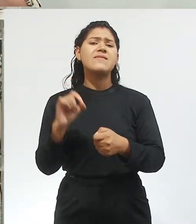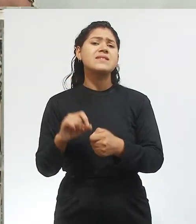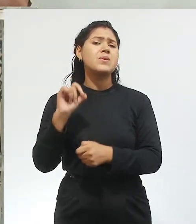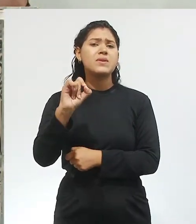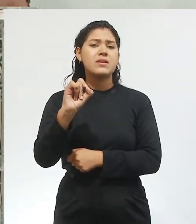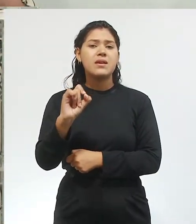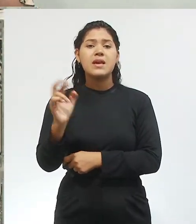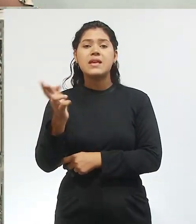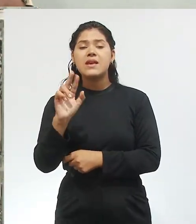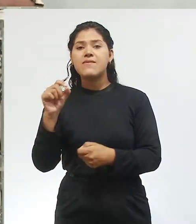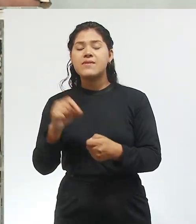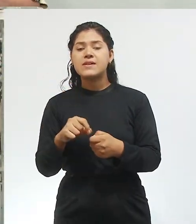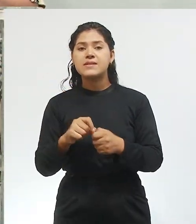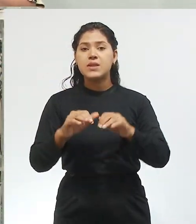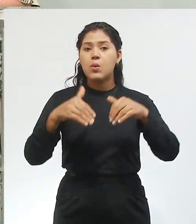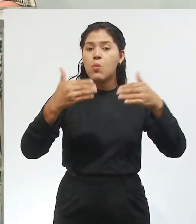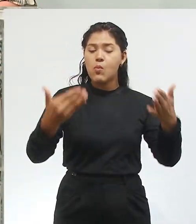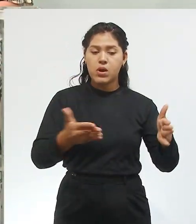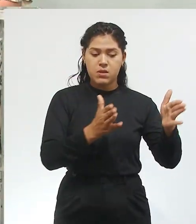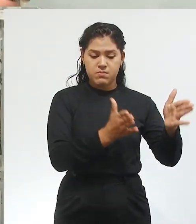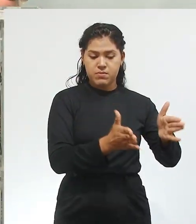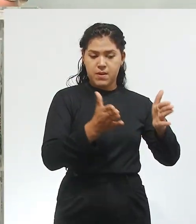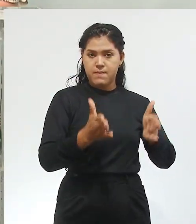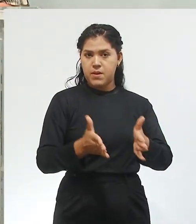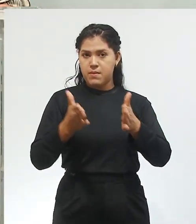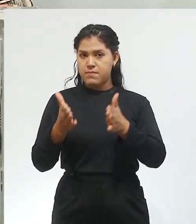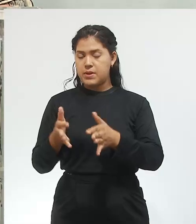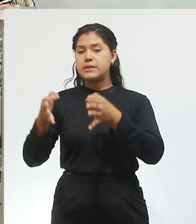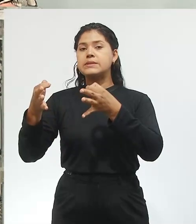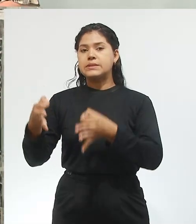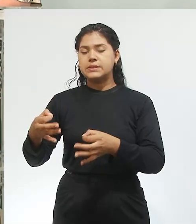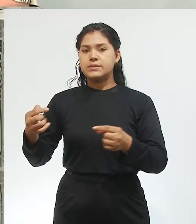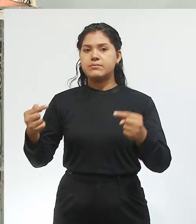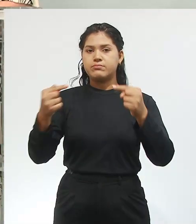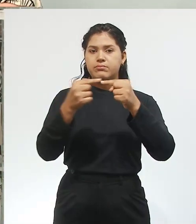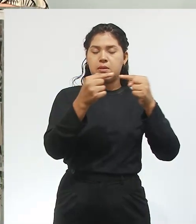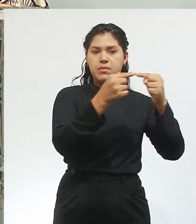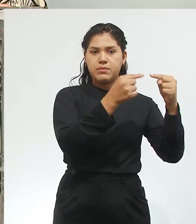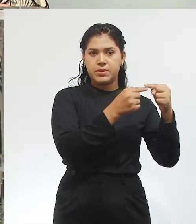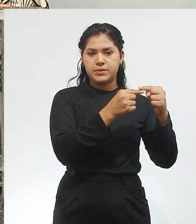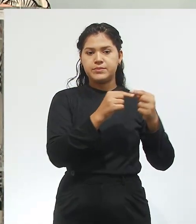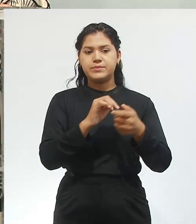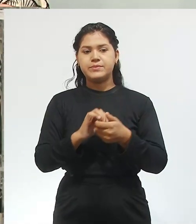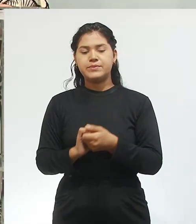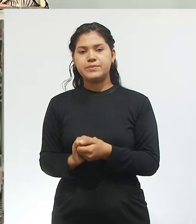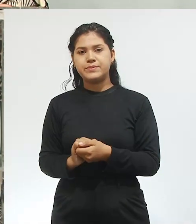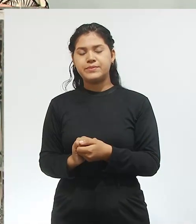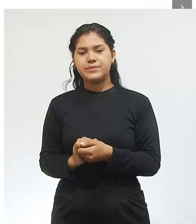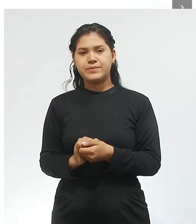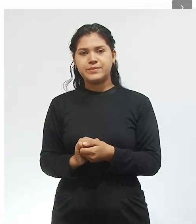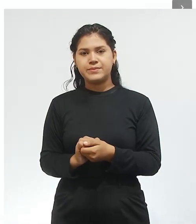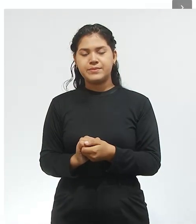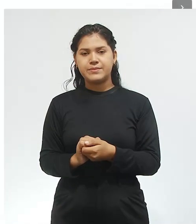para que tudo seja feito e depois a gente veja o resultado final, certo?